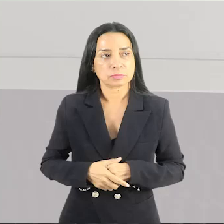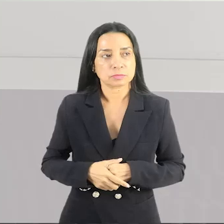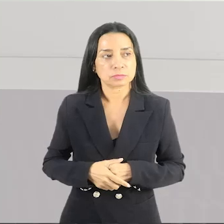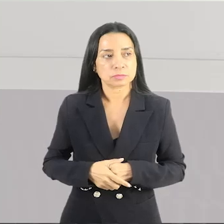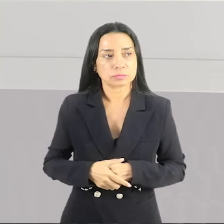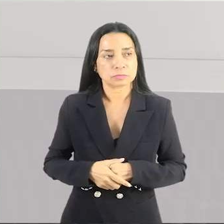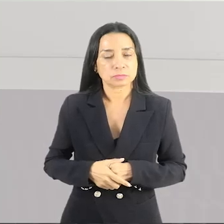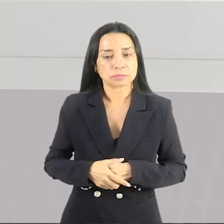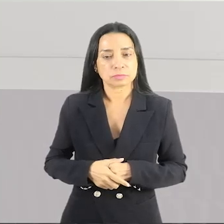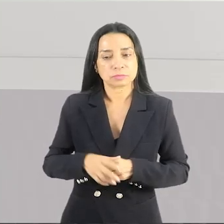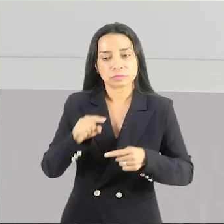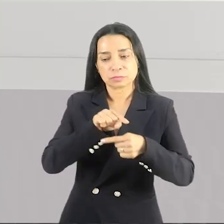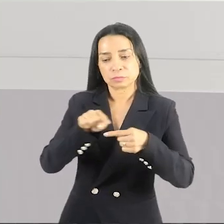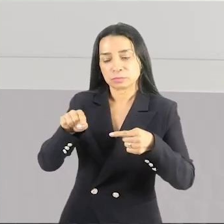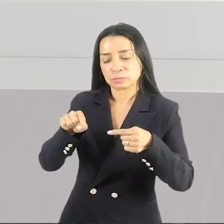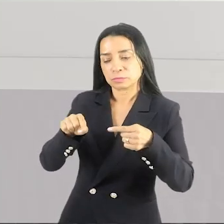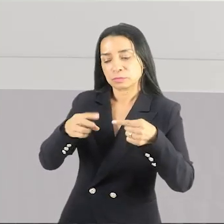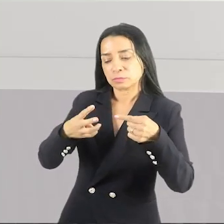dividido por 40.